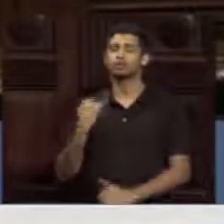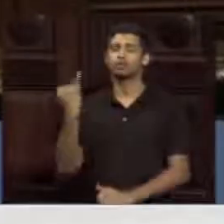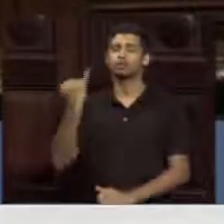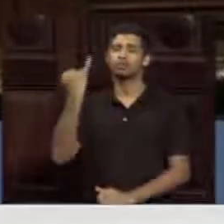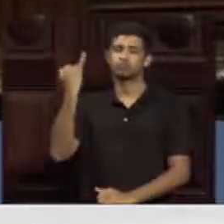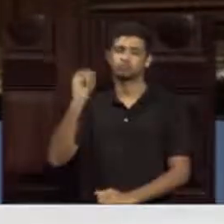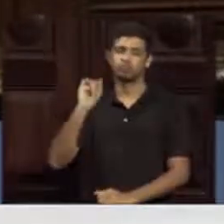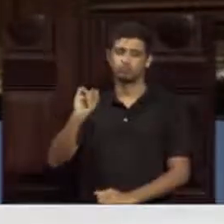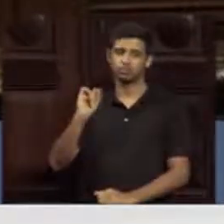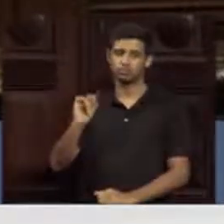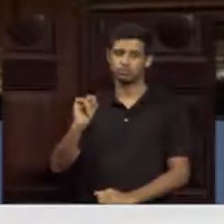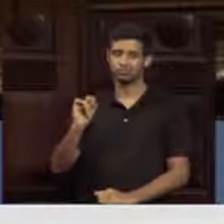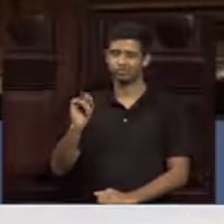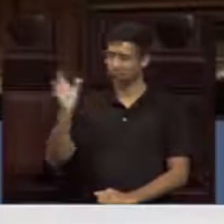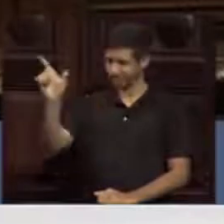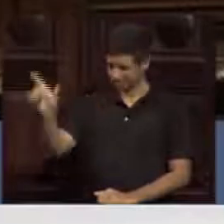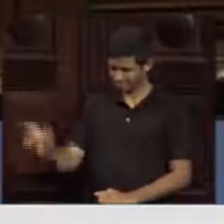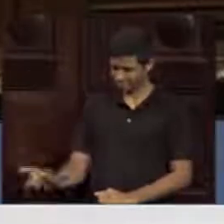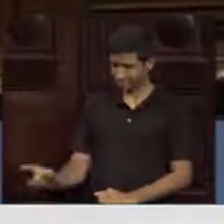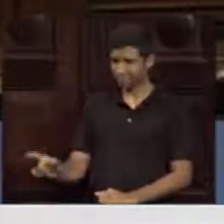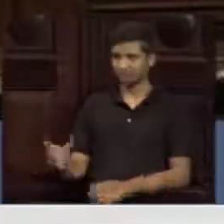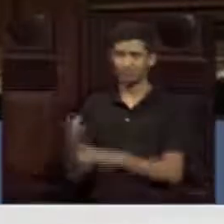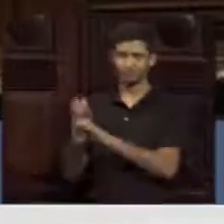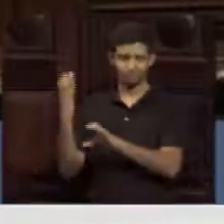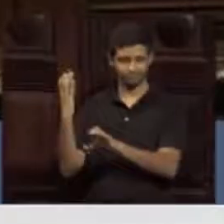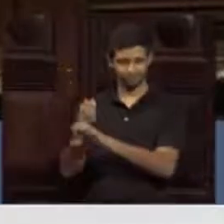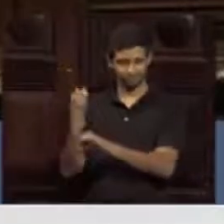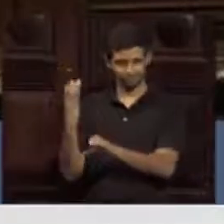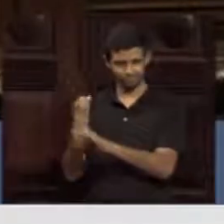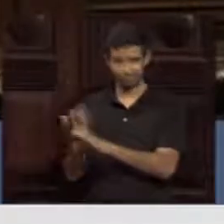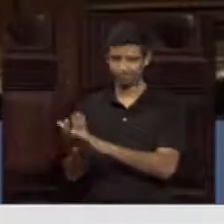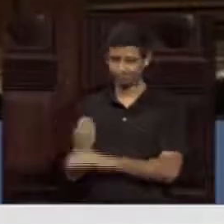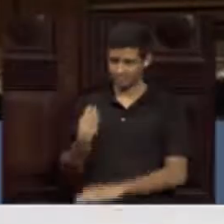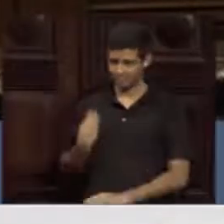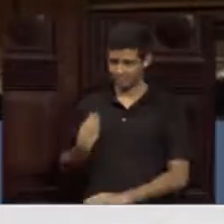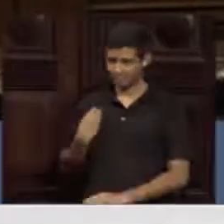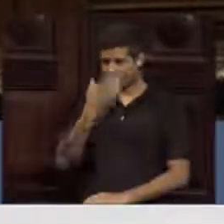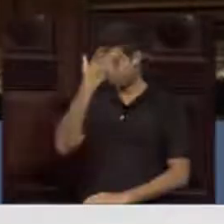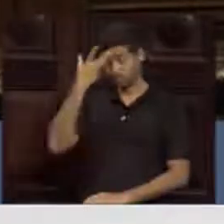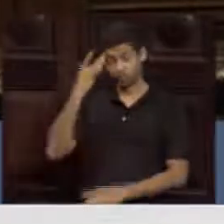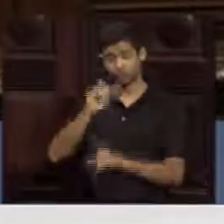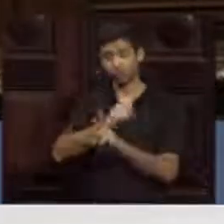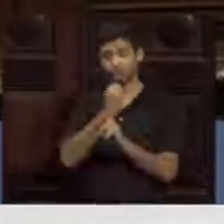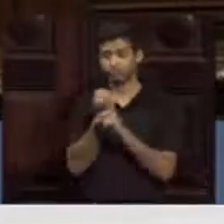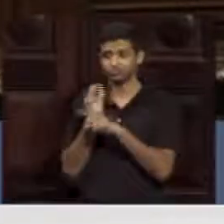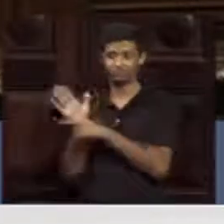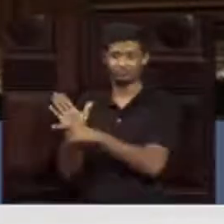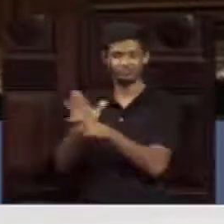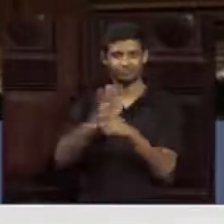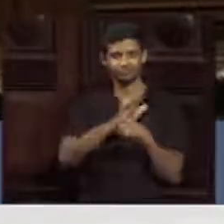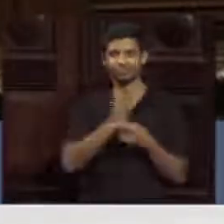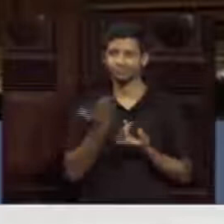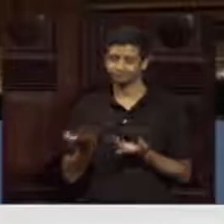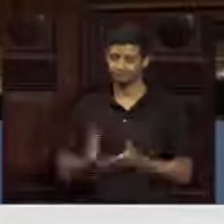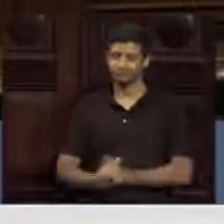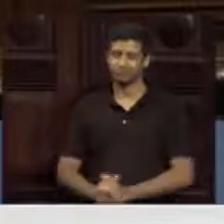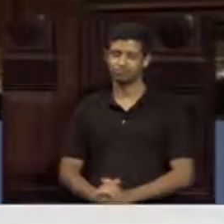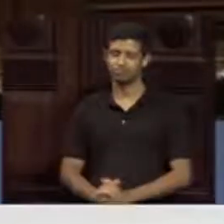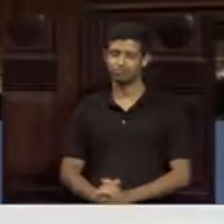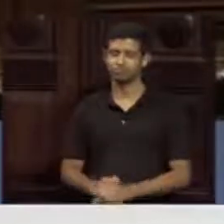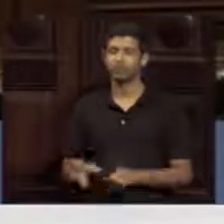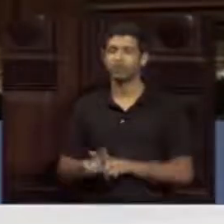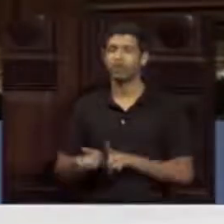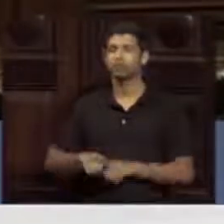importância desse engenheiro na vida pública da nossa cidade e do